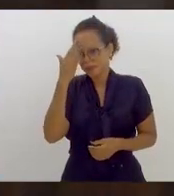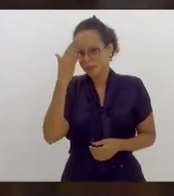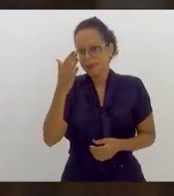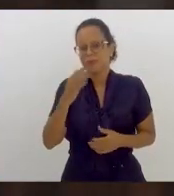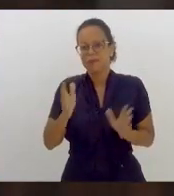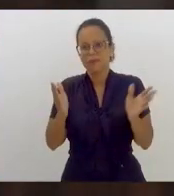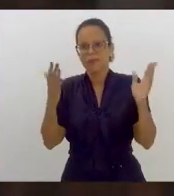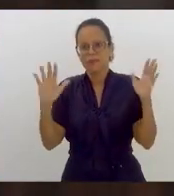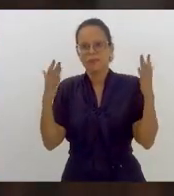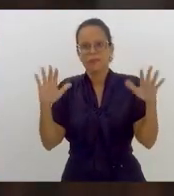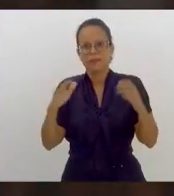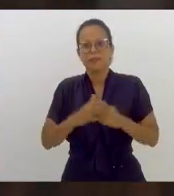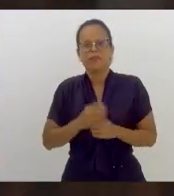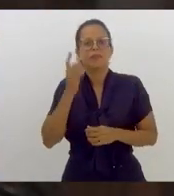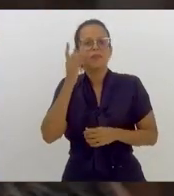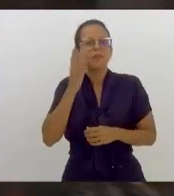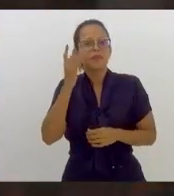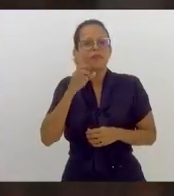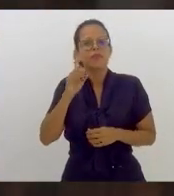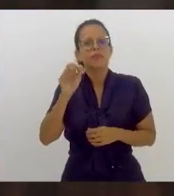Vamos,